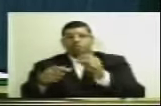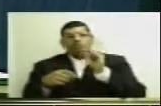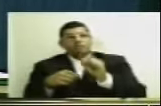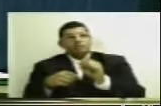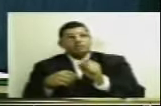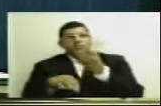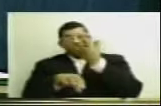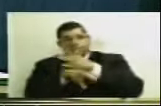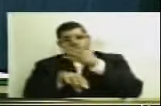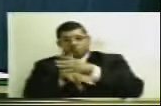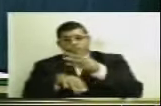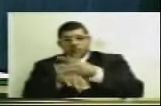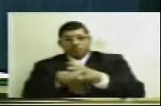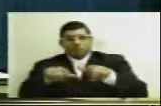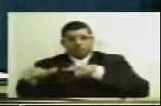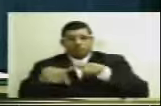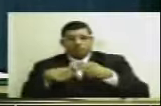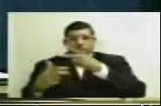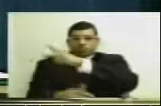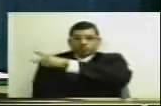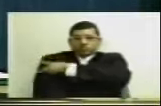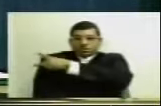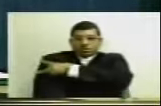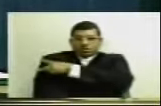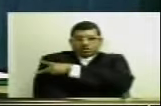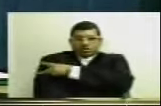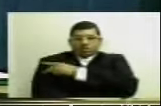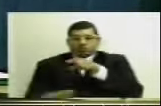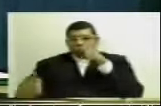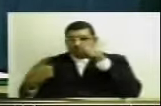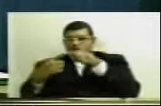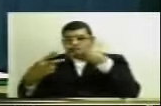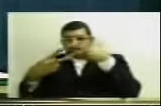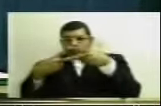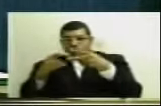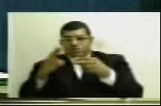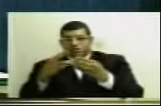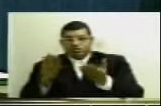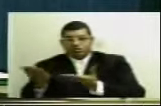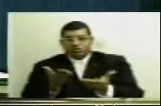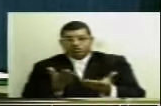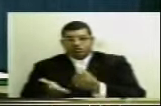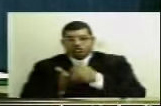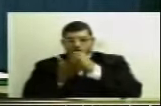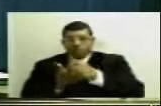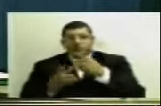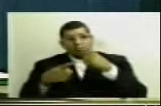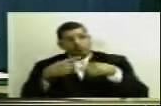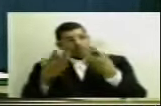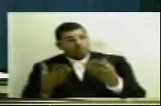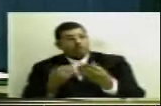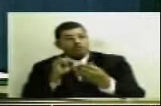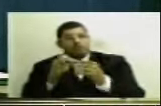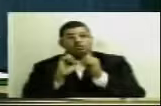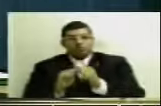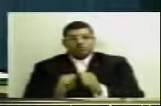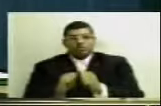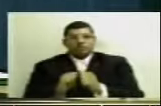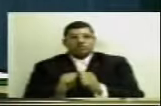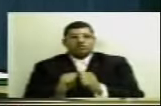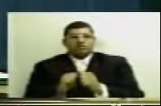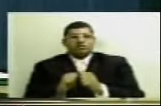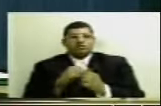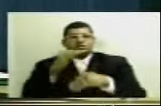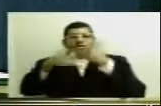para exercer funções de chefia, direção ou assessoramento. Portanto, só pode